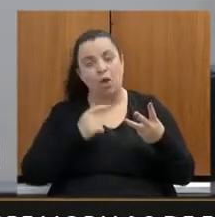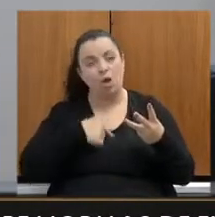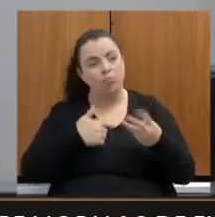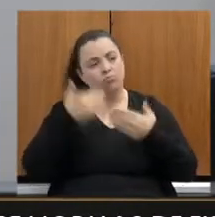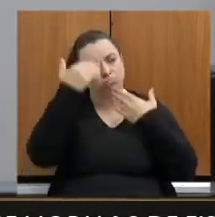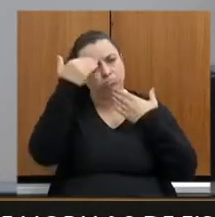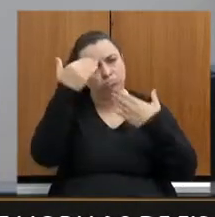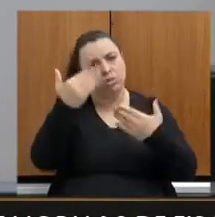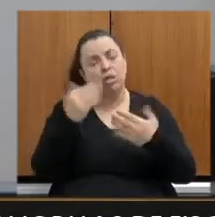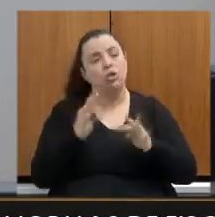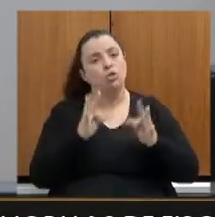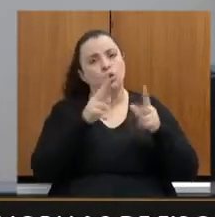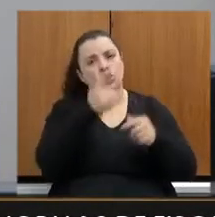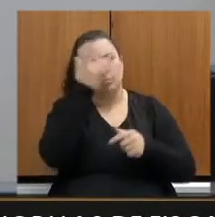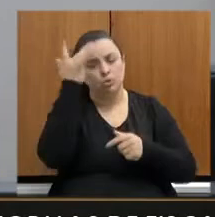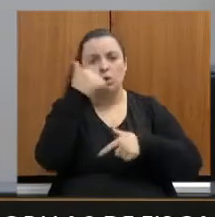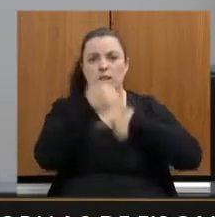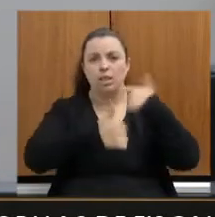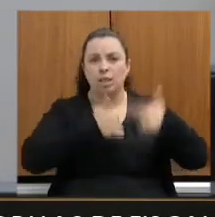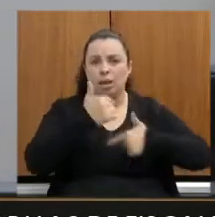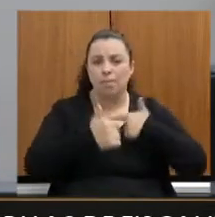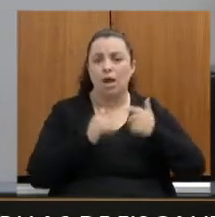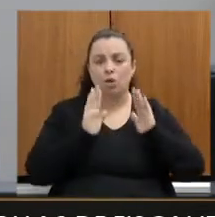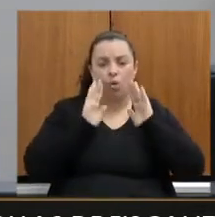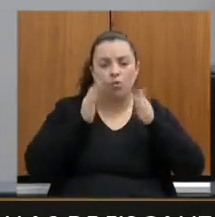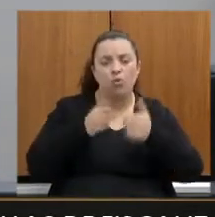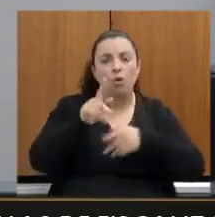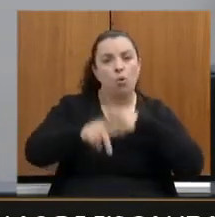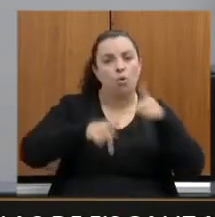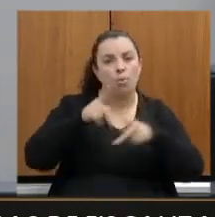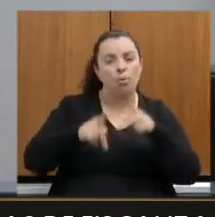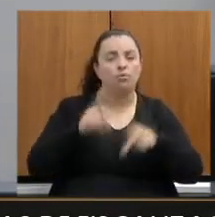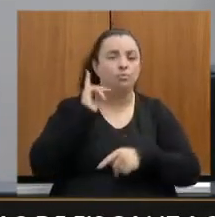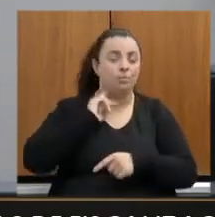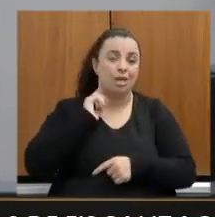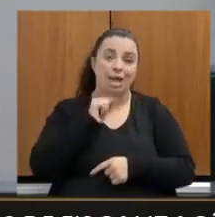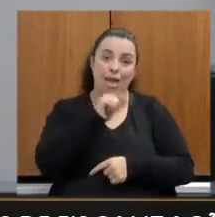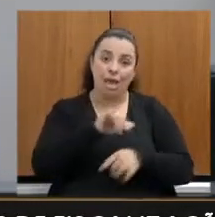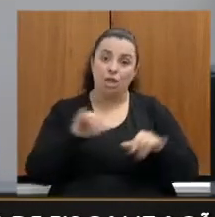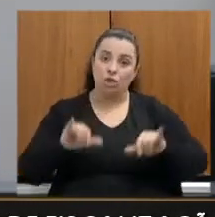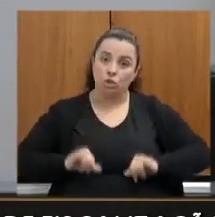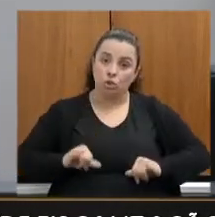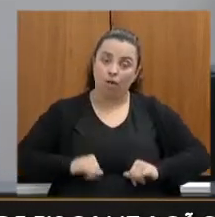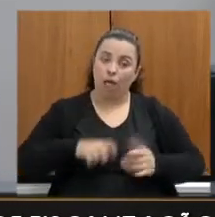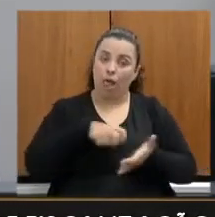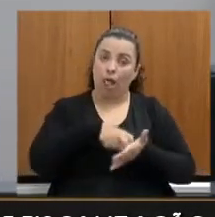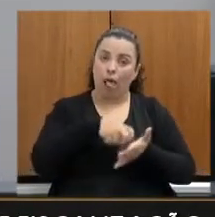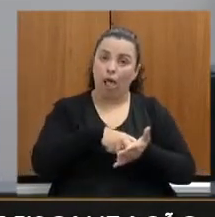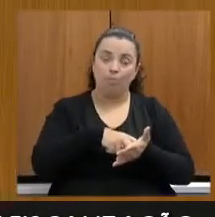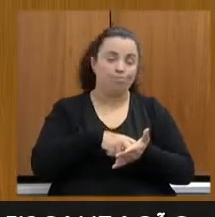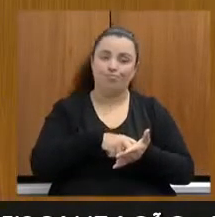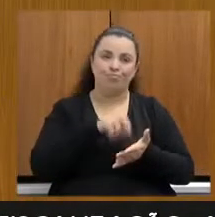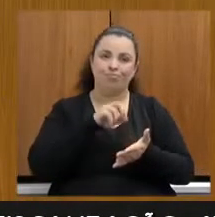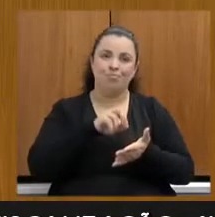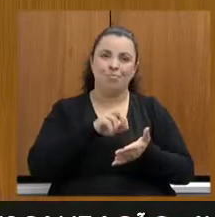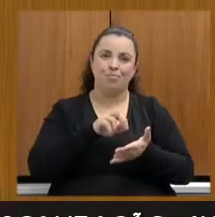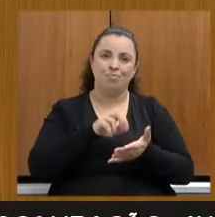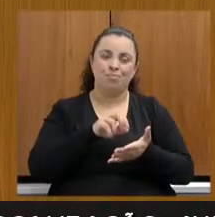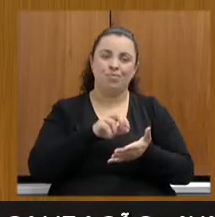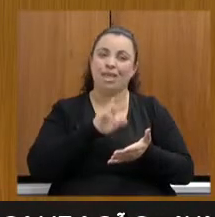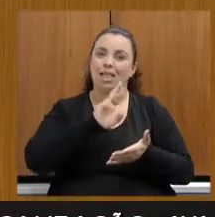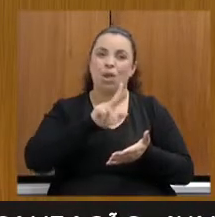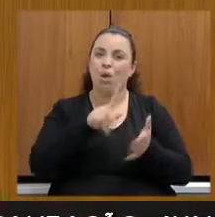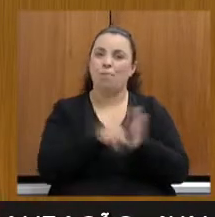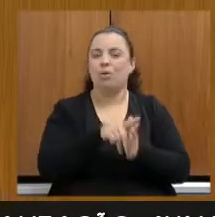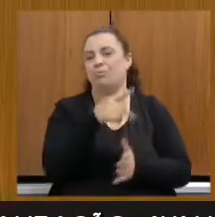pelo povo de Minas Gerais e pagar uma conta que não era deles para dar uma conta injusta e nós não